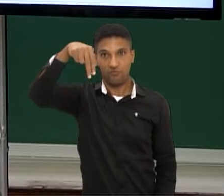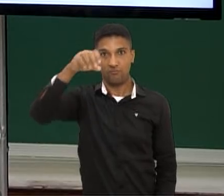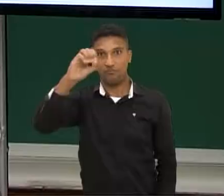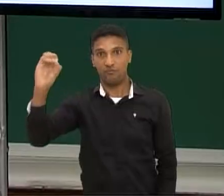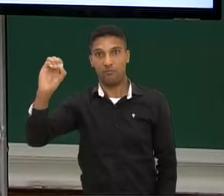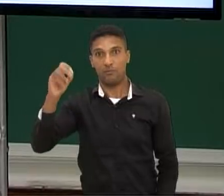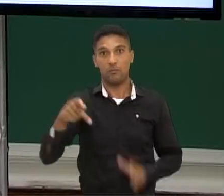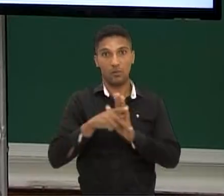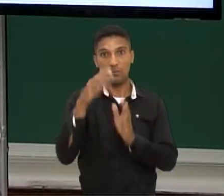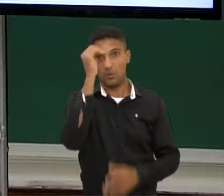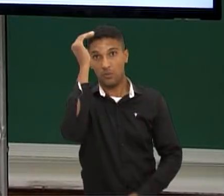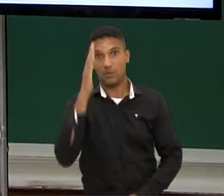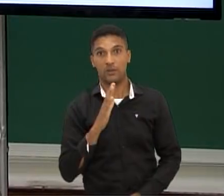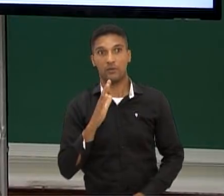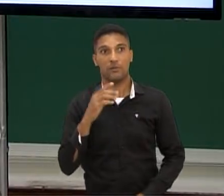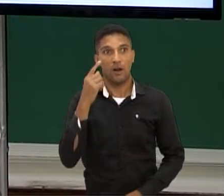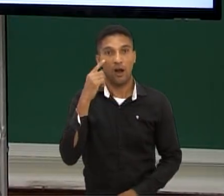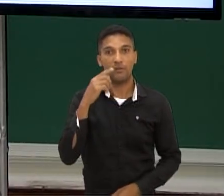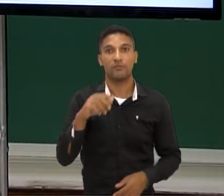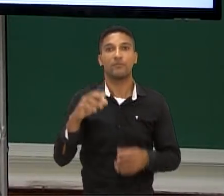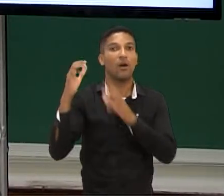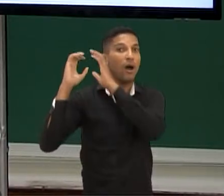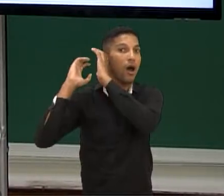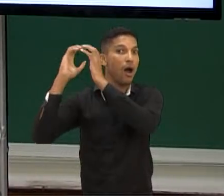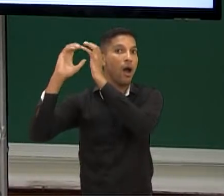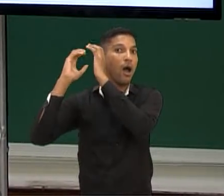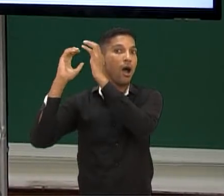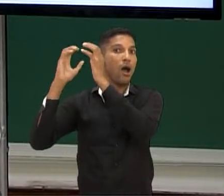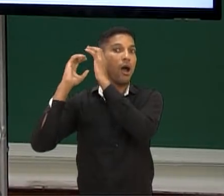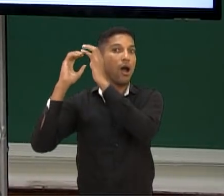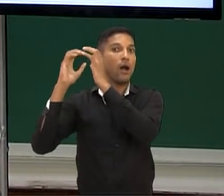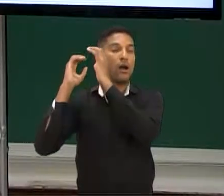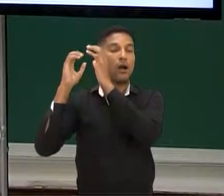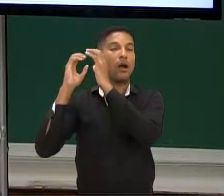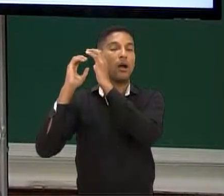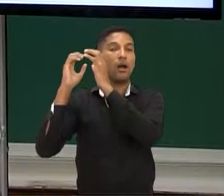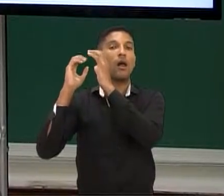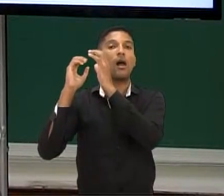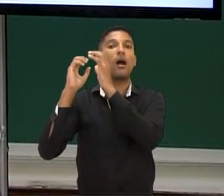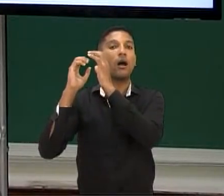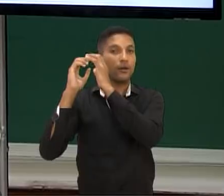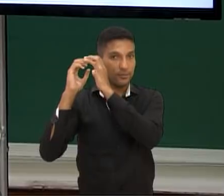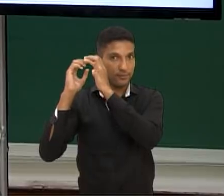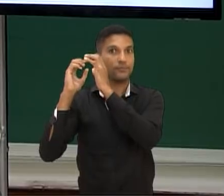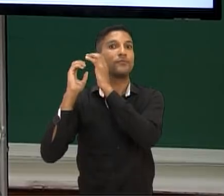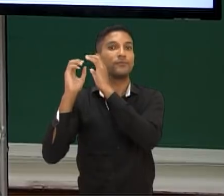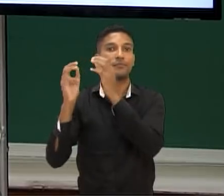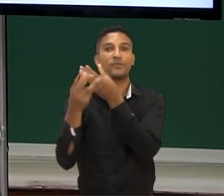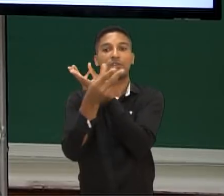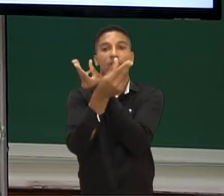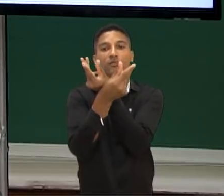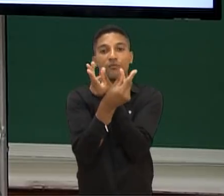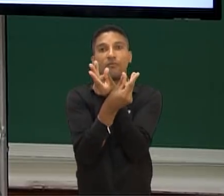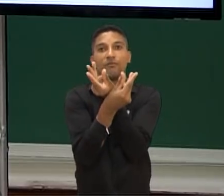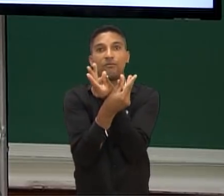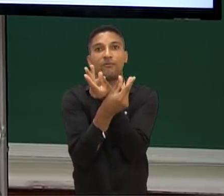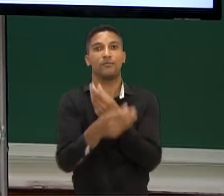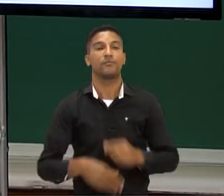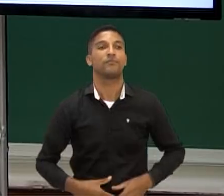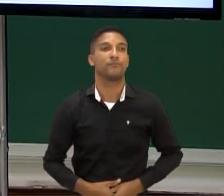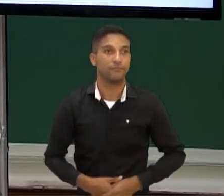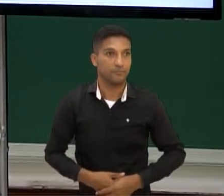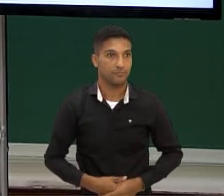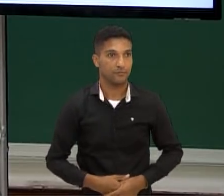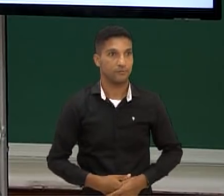vegetações diferentes. Na região onde se encontra o meio norte, é possível identificar climas totalmente